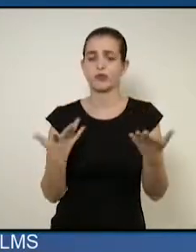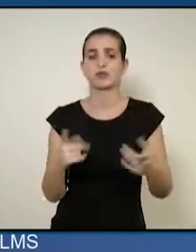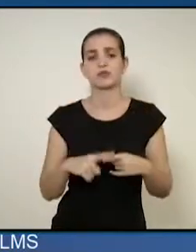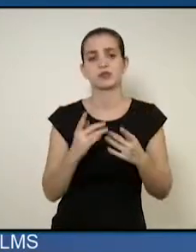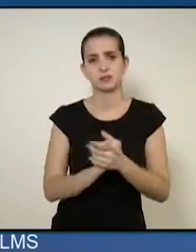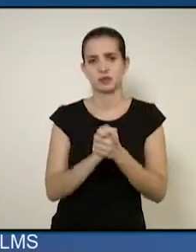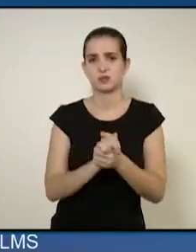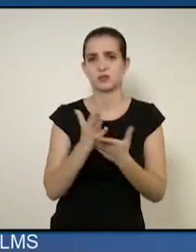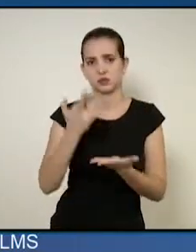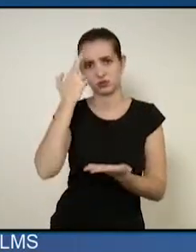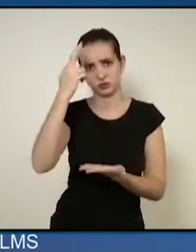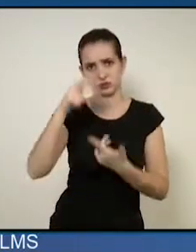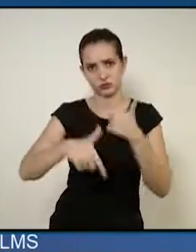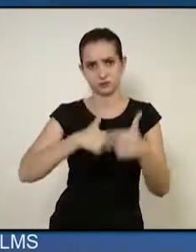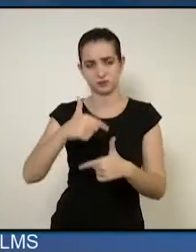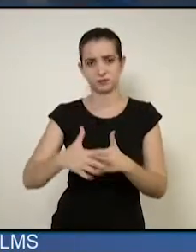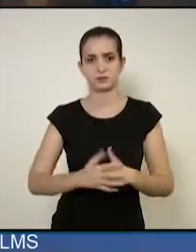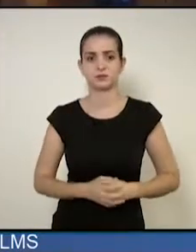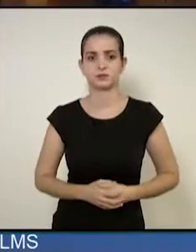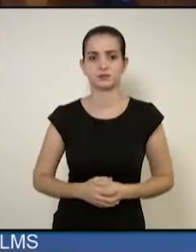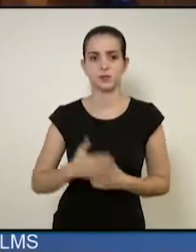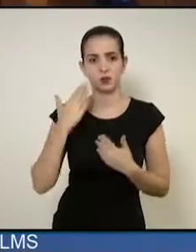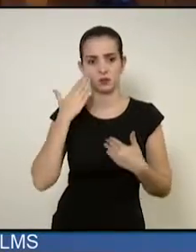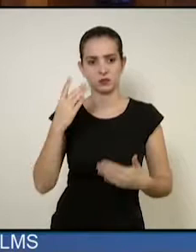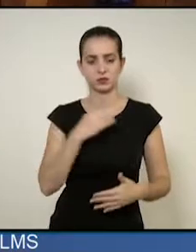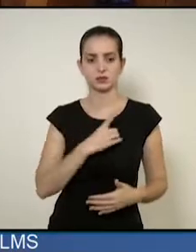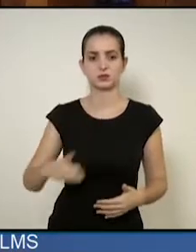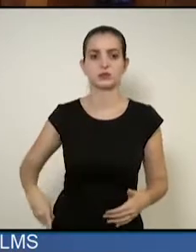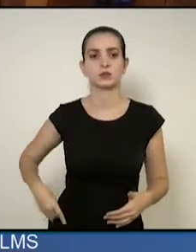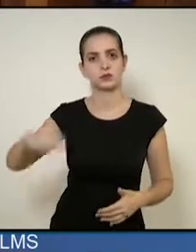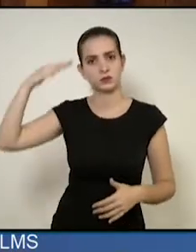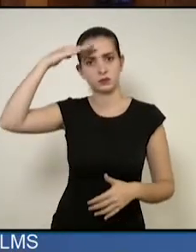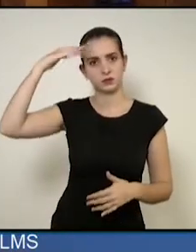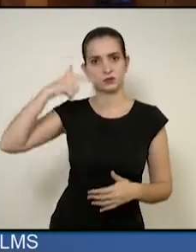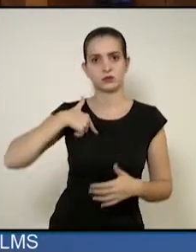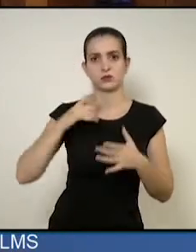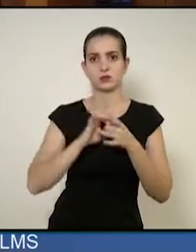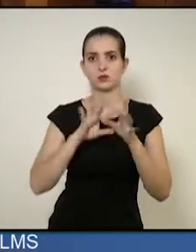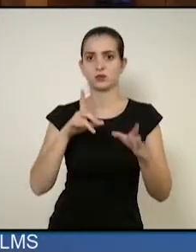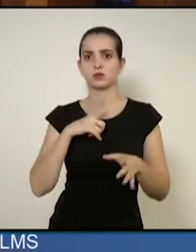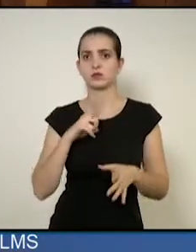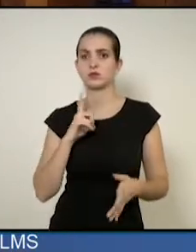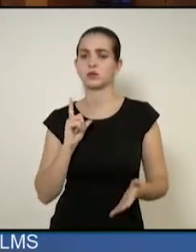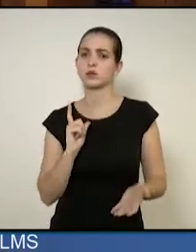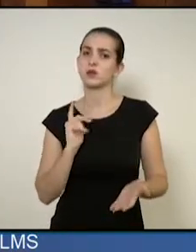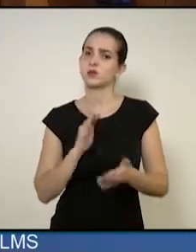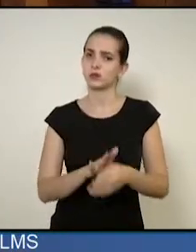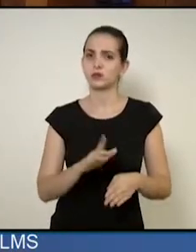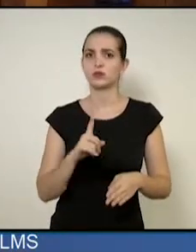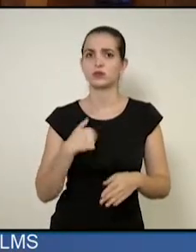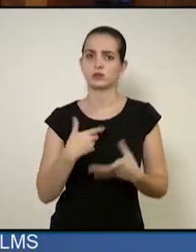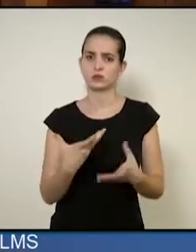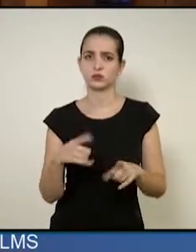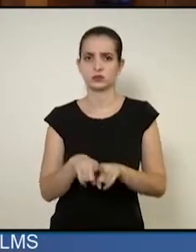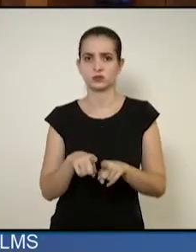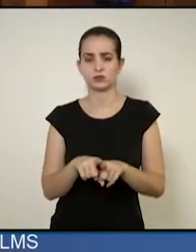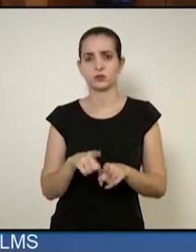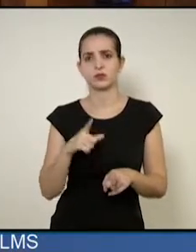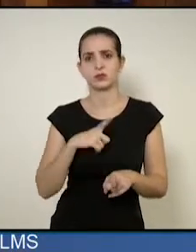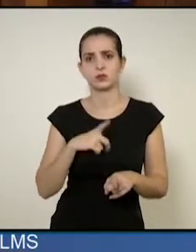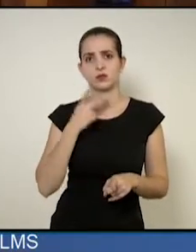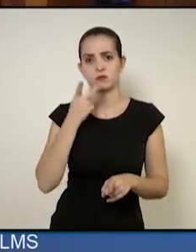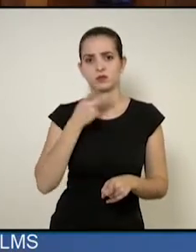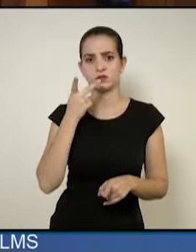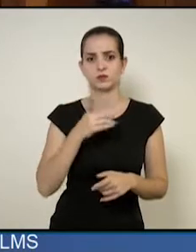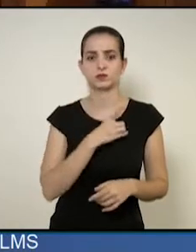pelo trabalho de Vossa Excelência. Parabéns. Obrigado, deputado Cabambinho. Solicito que seja incorporado. E queria também, antes de passar a parte para o